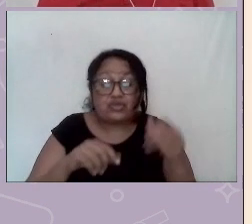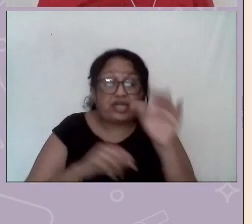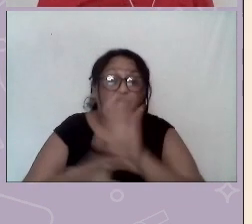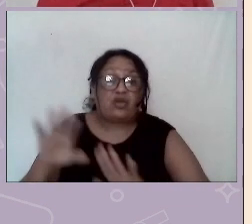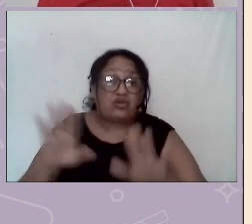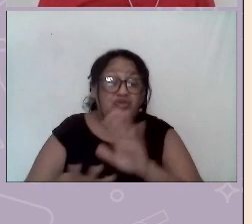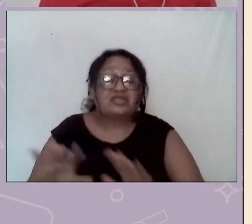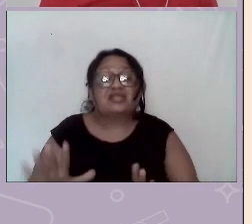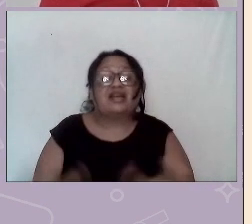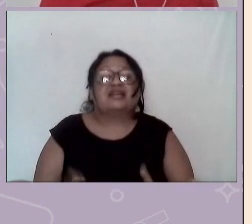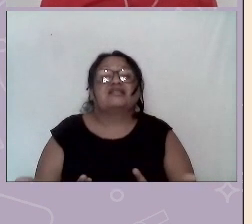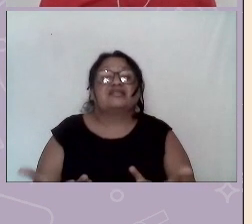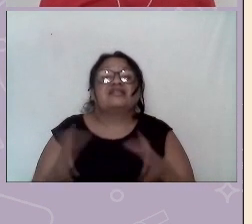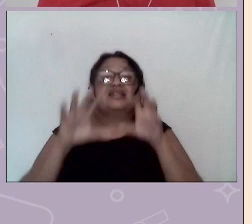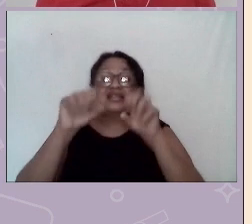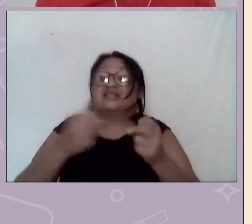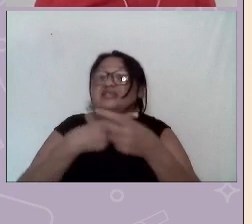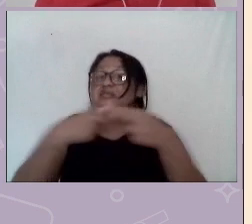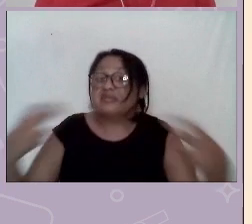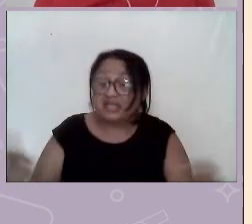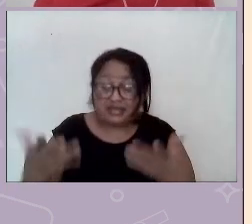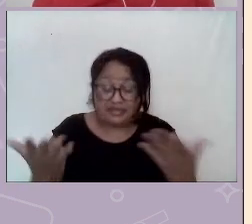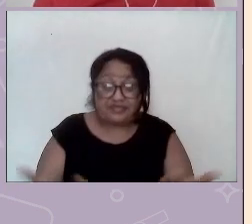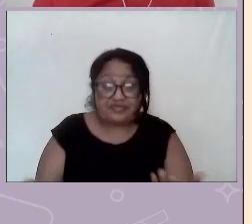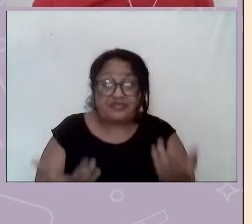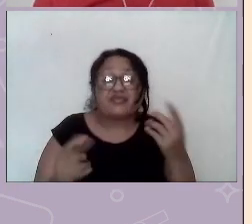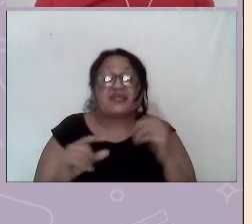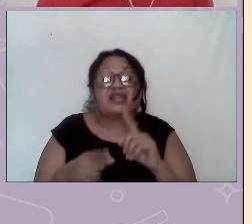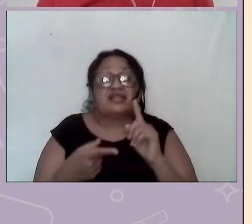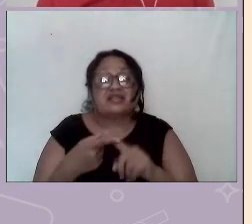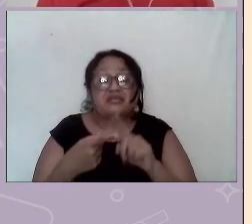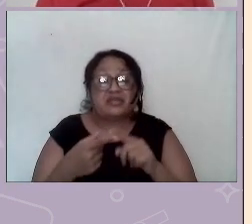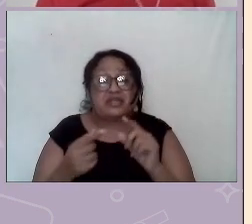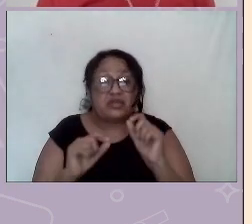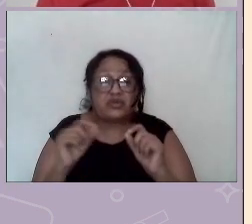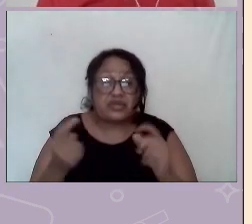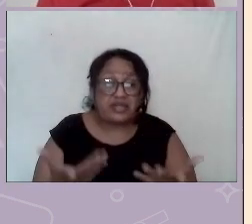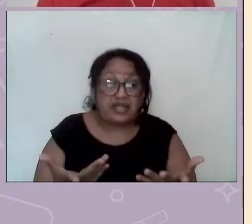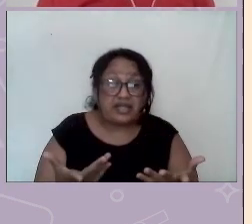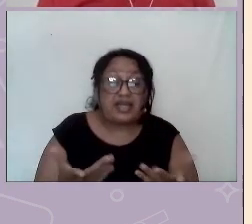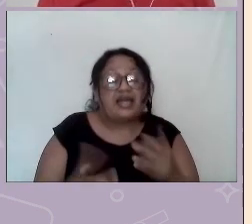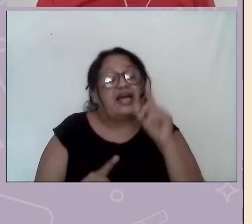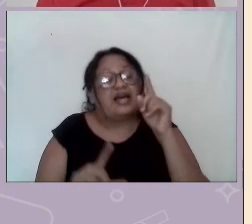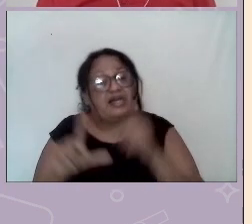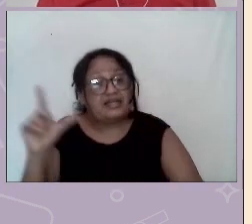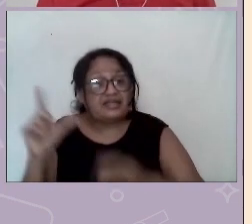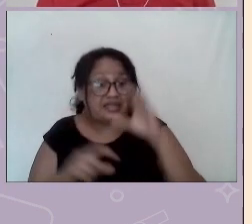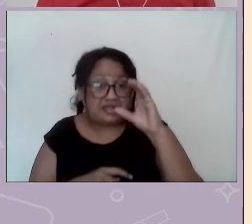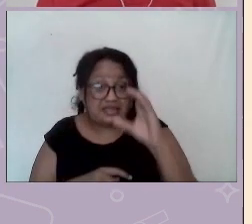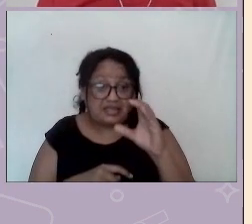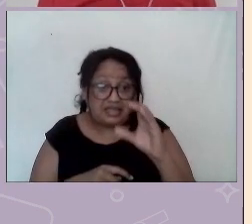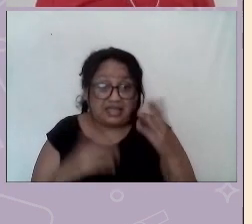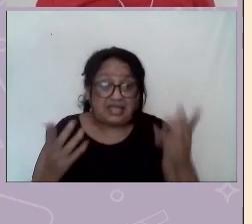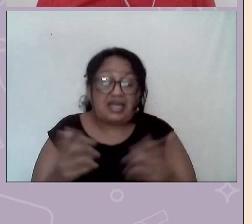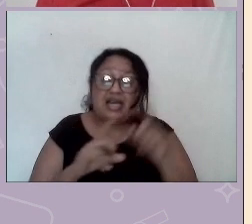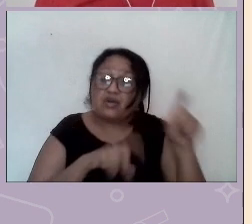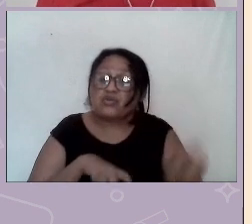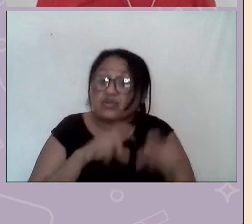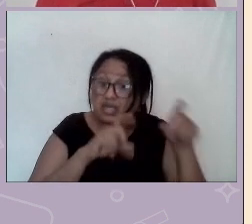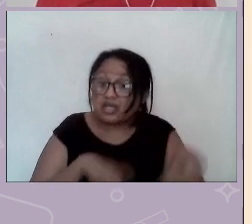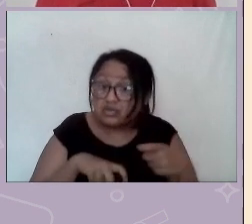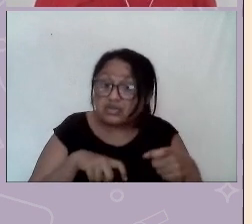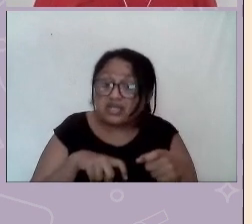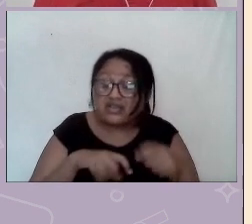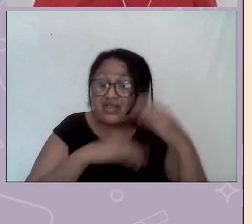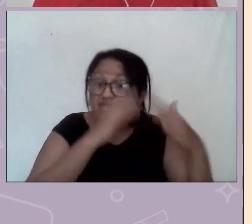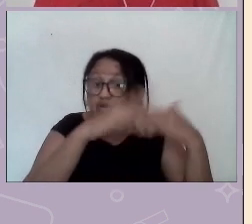possibilitando a sedentarização e a formação das primeiras vilas e é isso mesmo a agricultura vai revolucionar